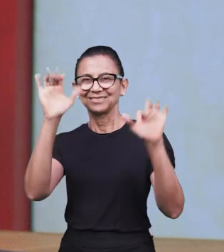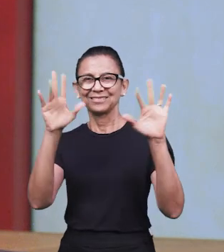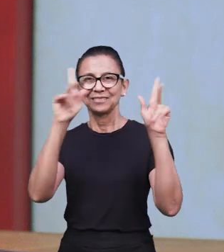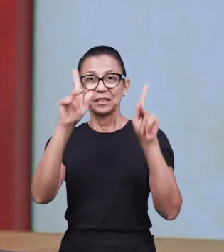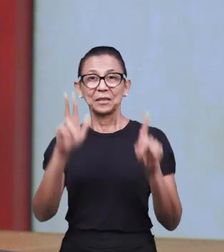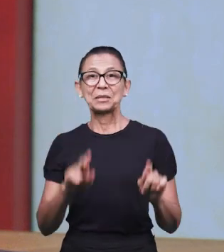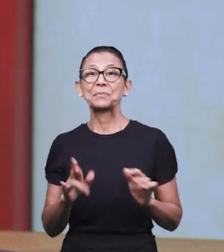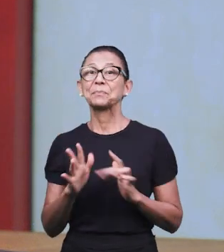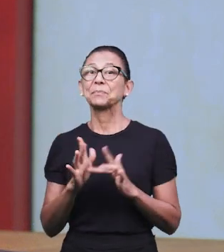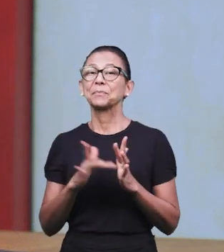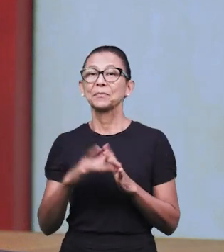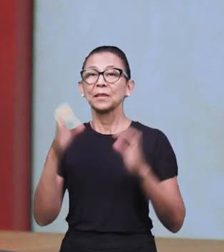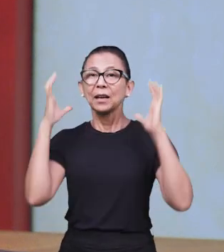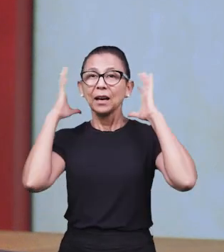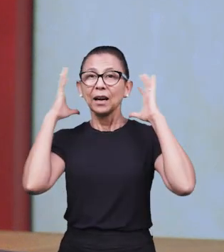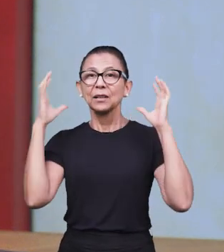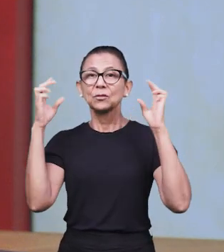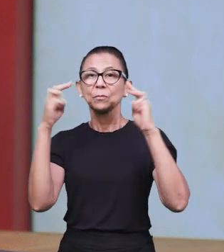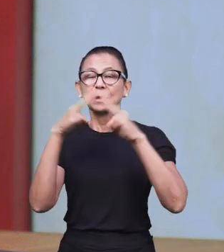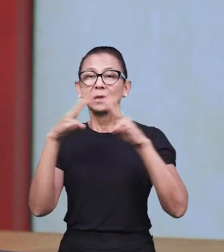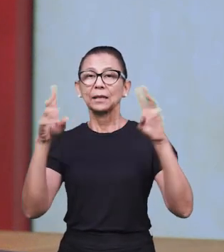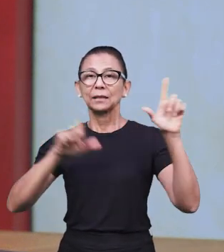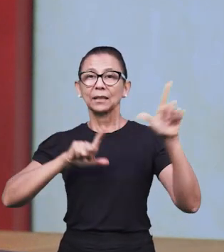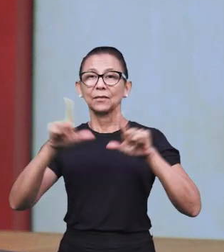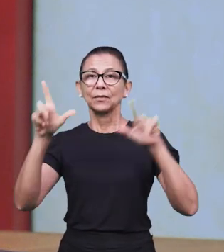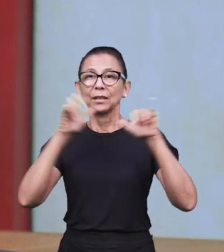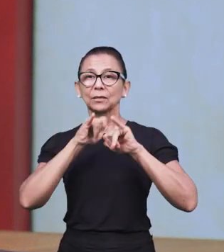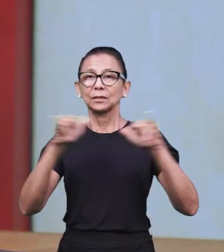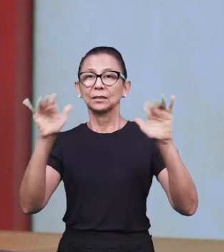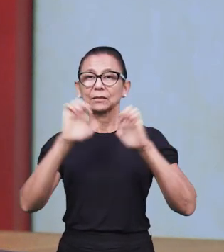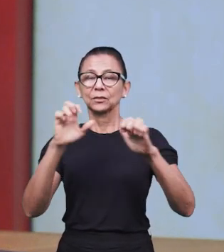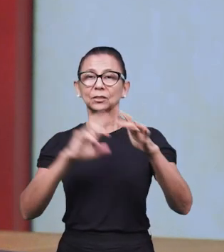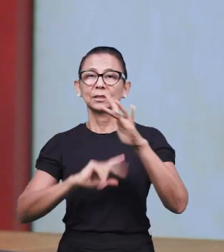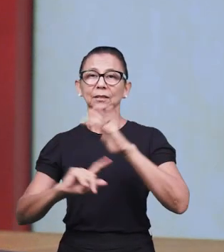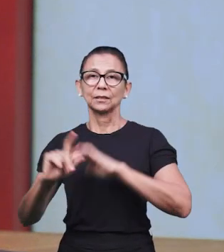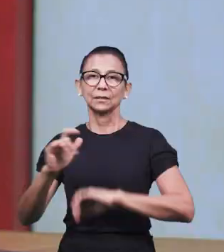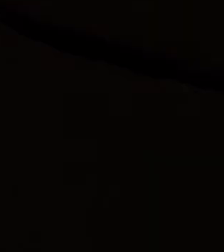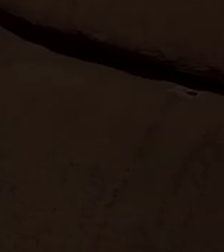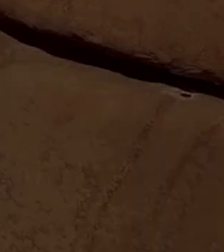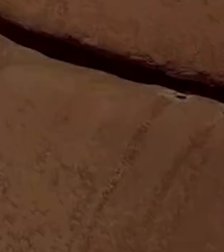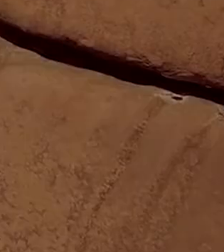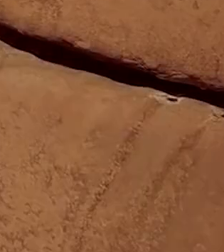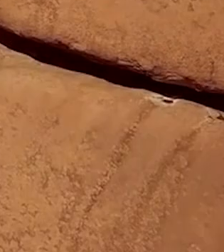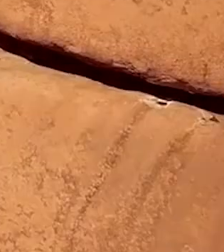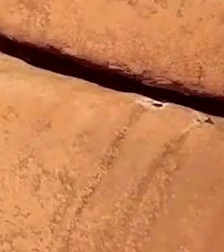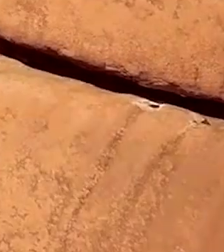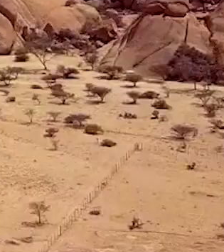Deus abençoe a paz do Senhor, rádio e TV Manaim juntas, anunciando o Evangelho Eterno.